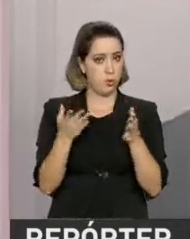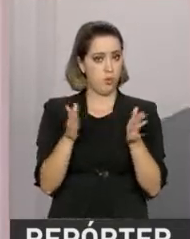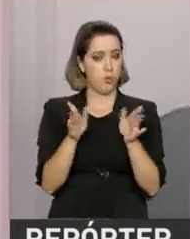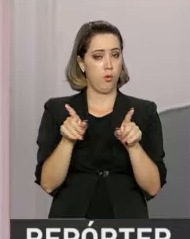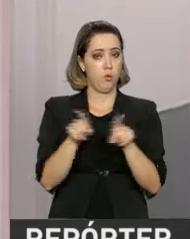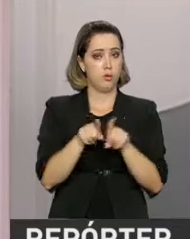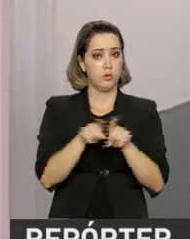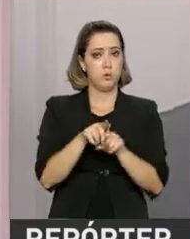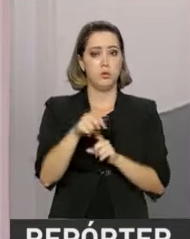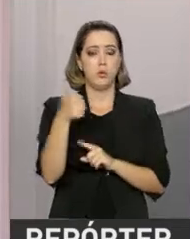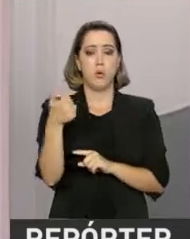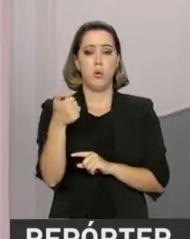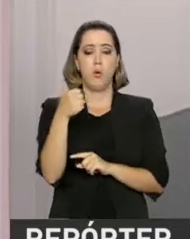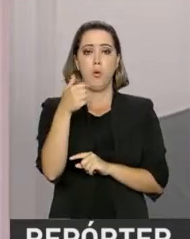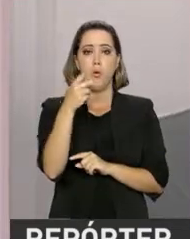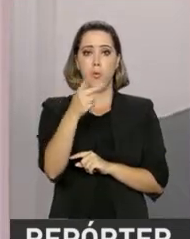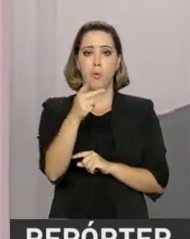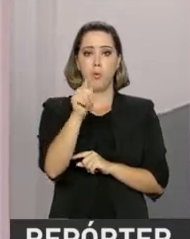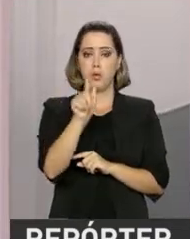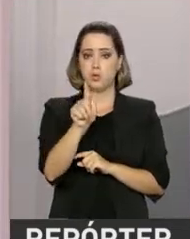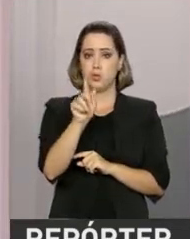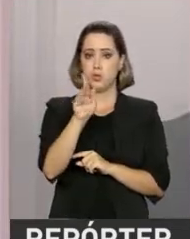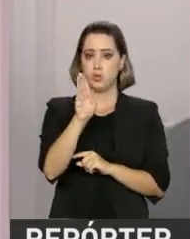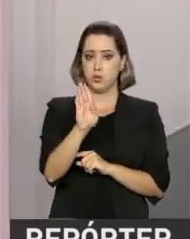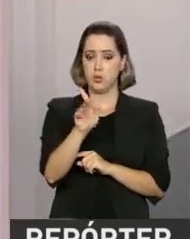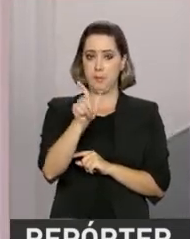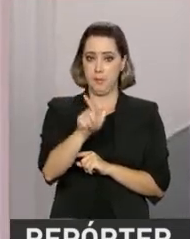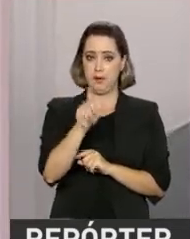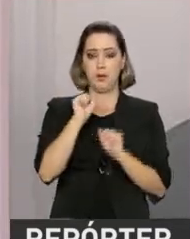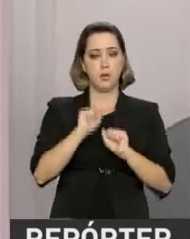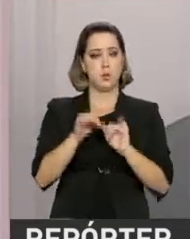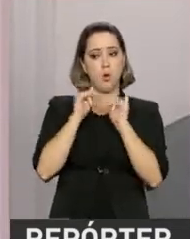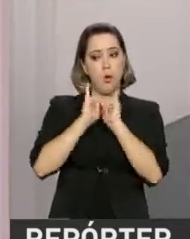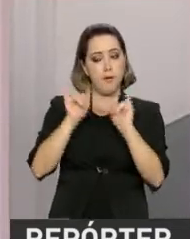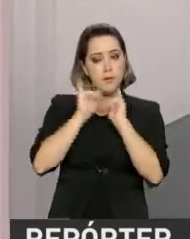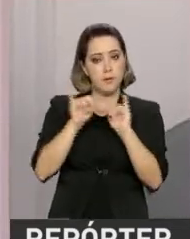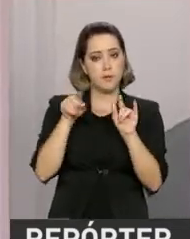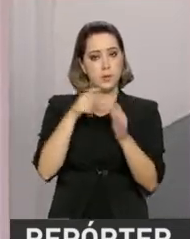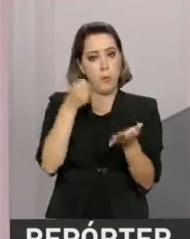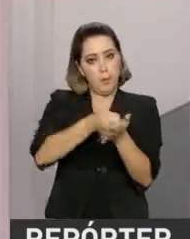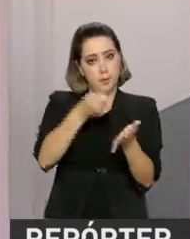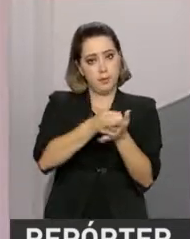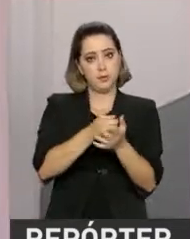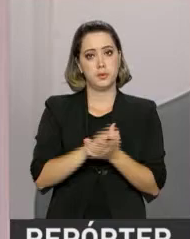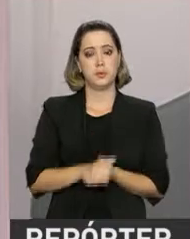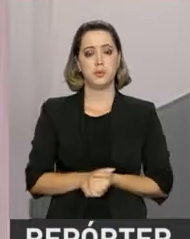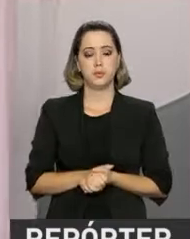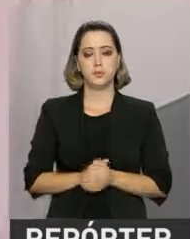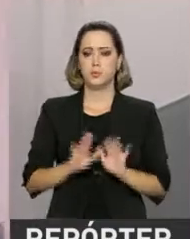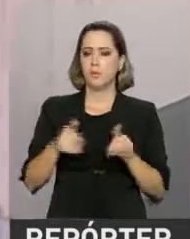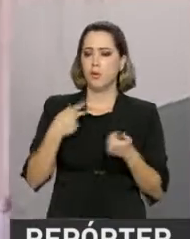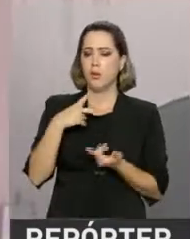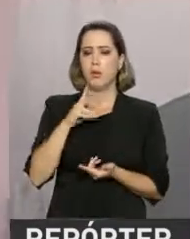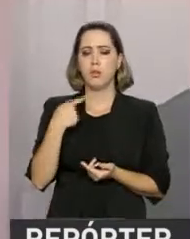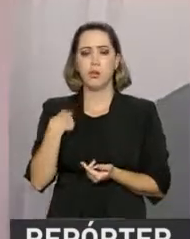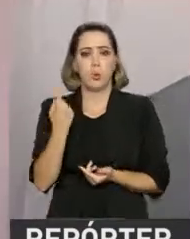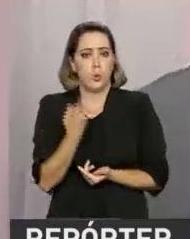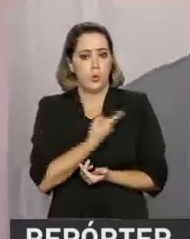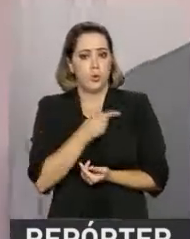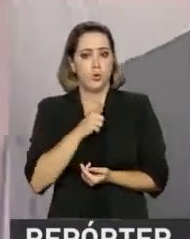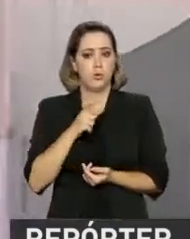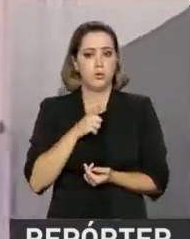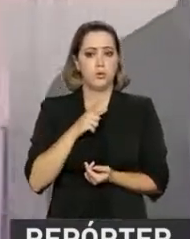limitado a 12% dos rendimentos tributáveis, devem ser lançados lá como pagamentos. Olha só, Roberto, nós trouxemos